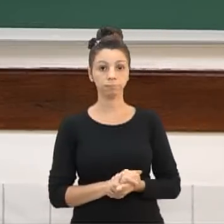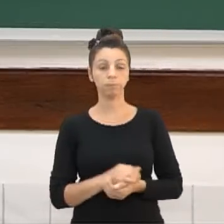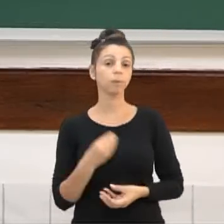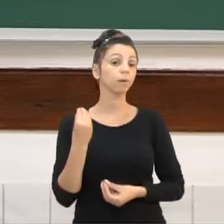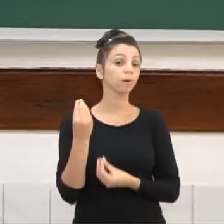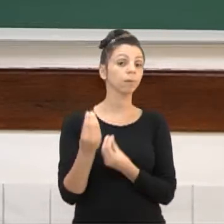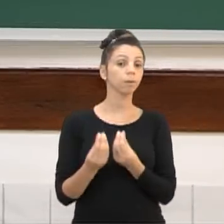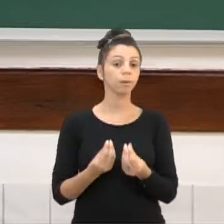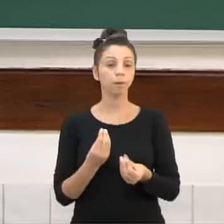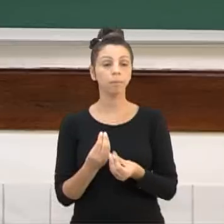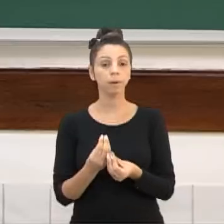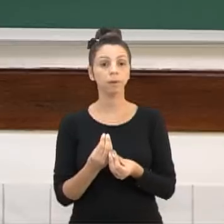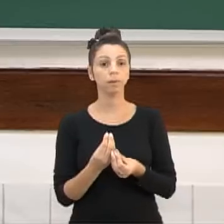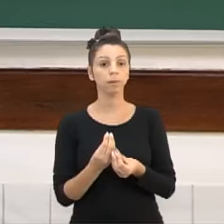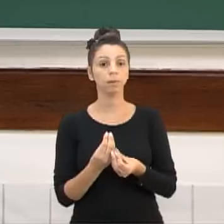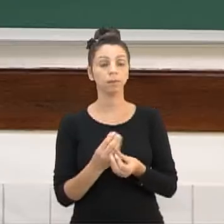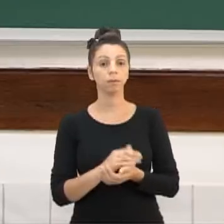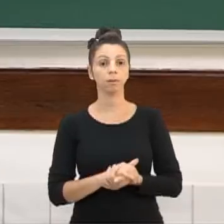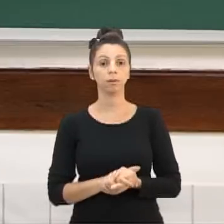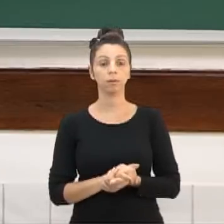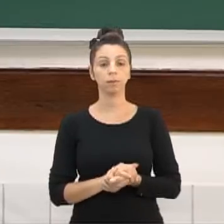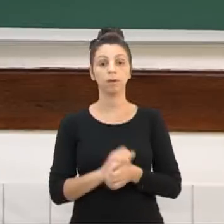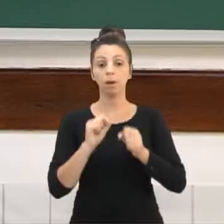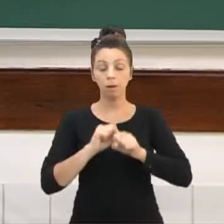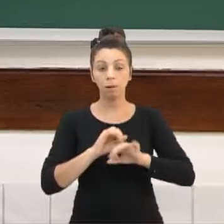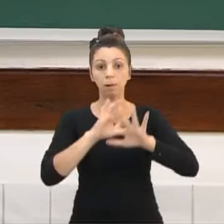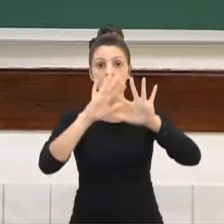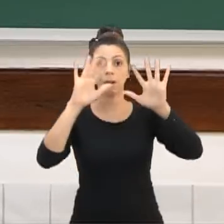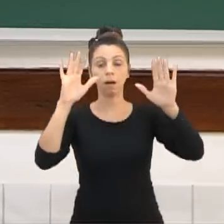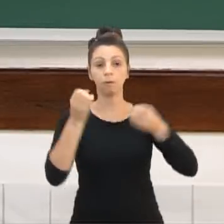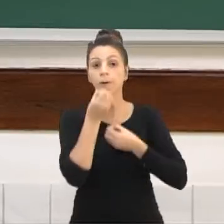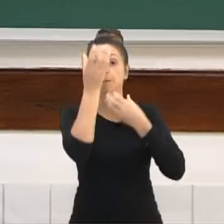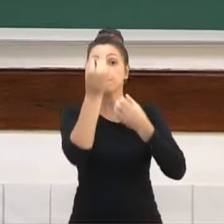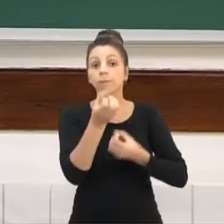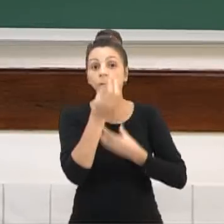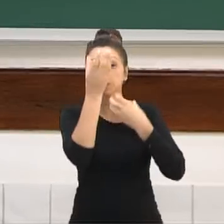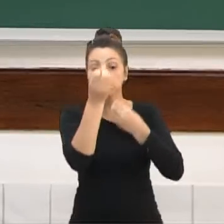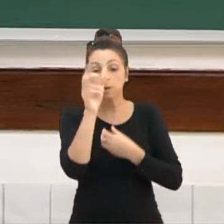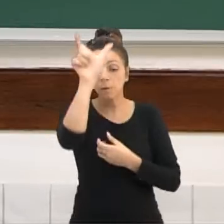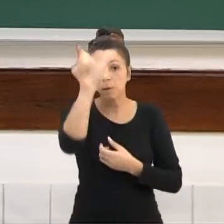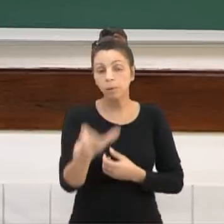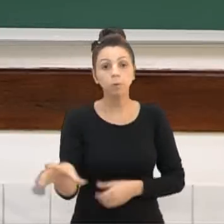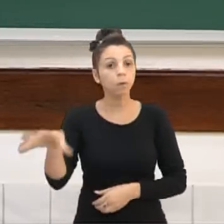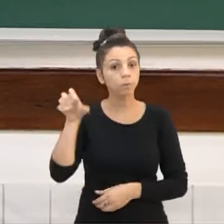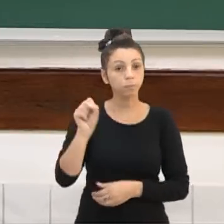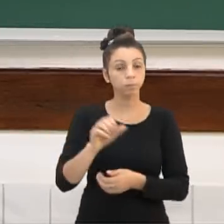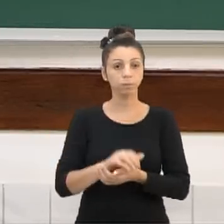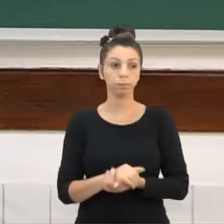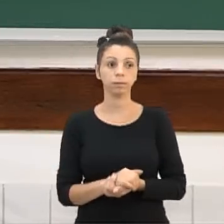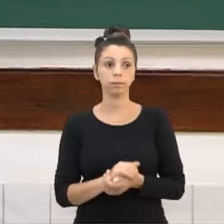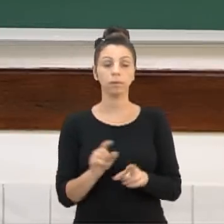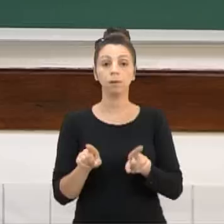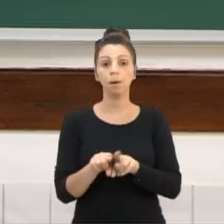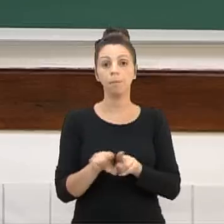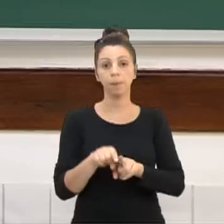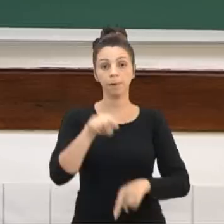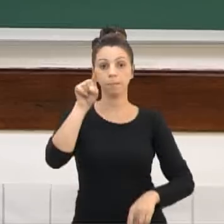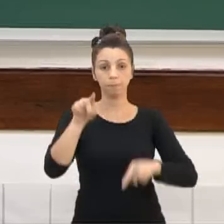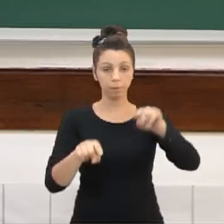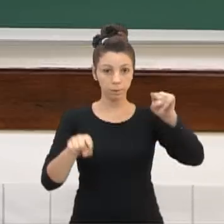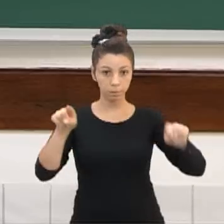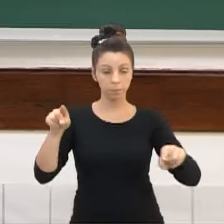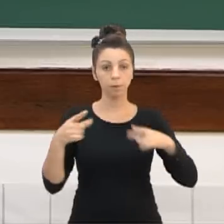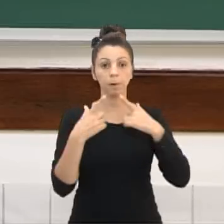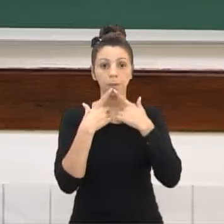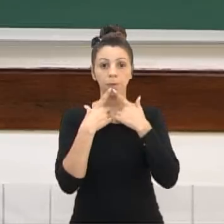que essa fala vai sair com clareza para o ouvinte, certo? E a questão das variações